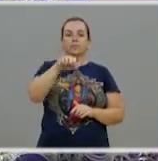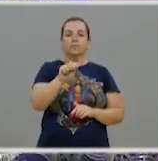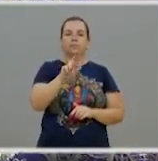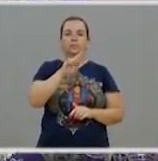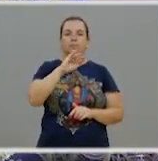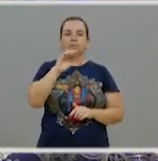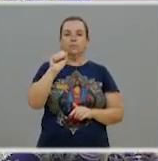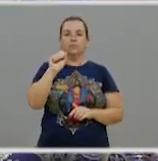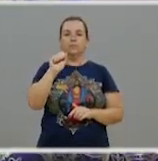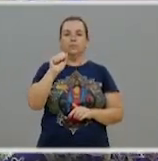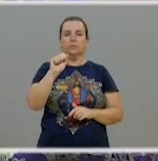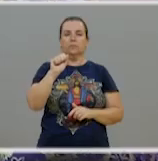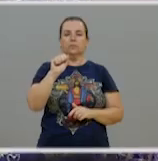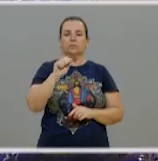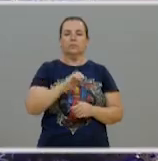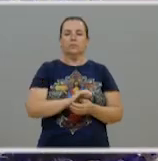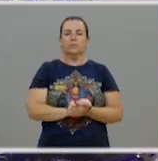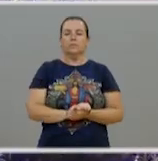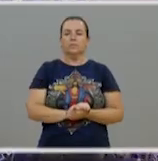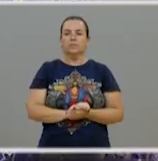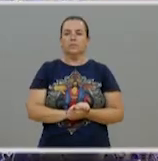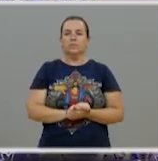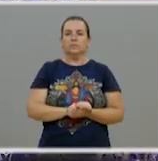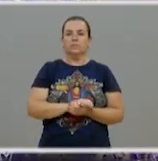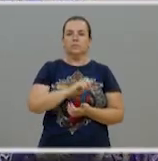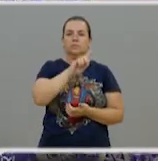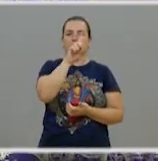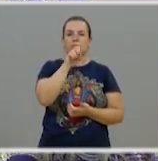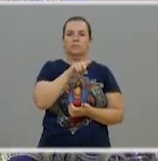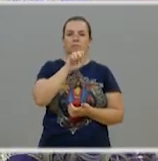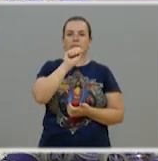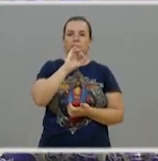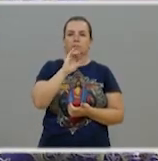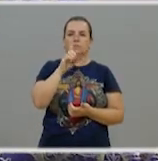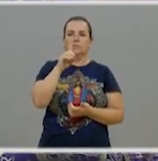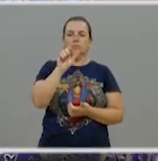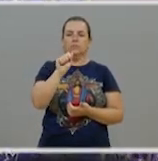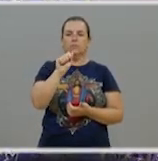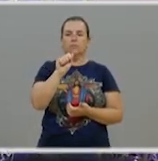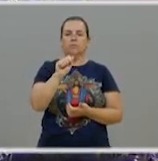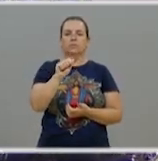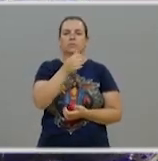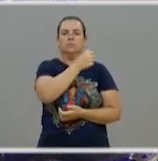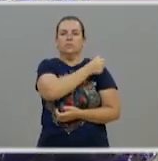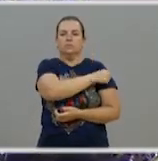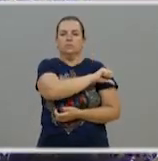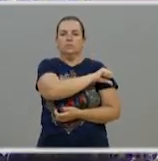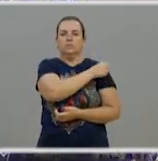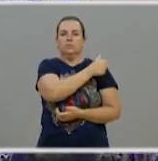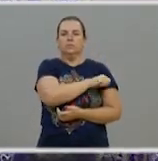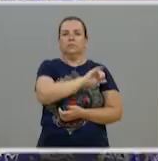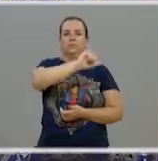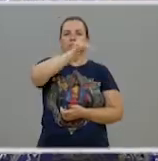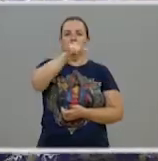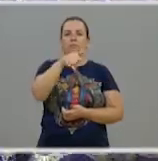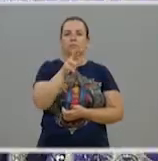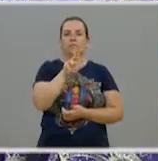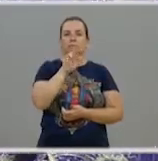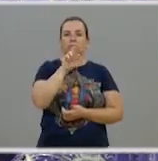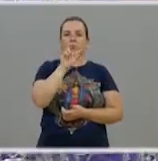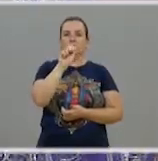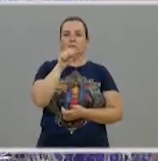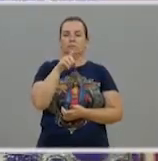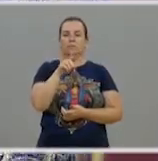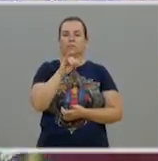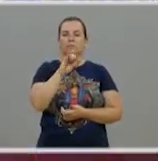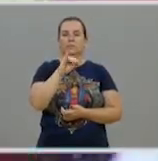Alves, de Recife, Pernambuco. Zaida de Araújo Cardoso, Rio de Janeiro. Jurandir Fernando Dourados,